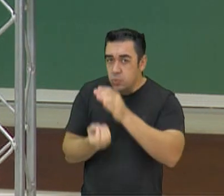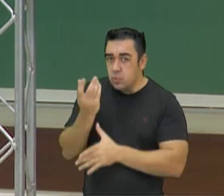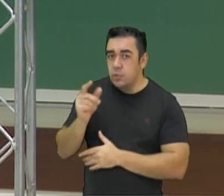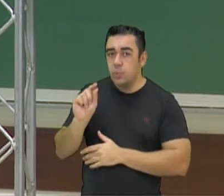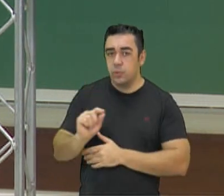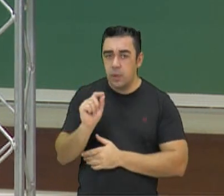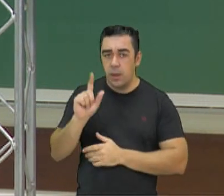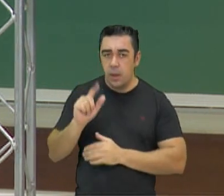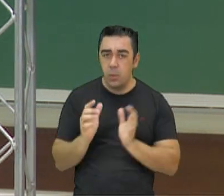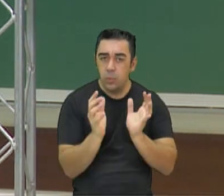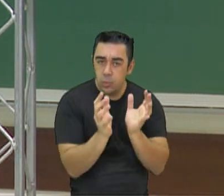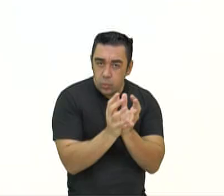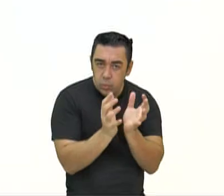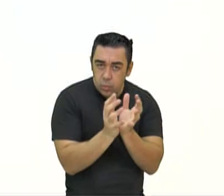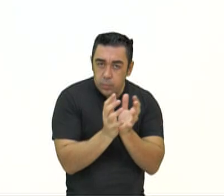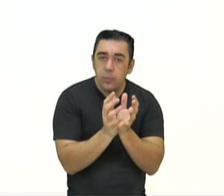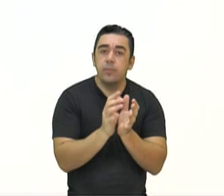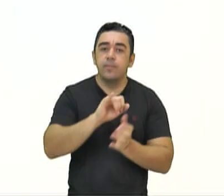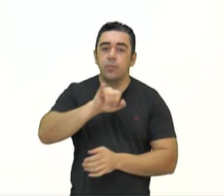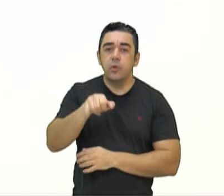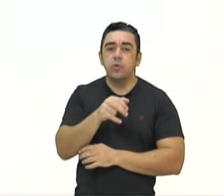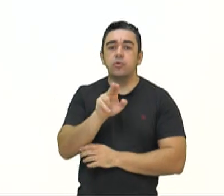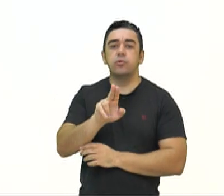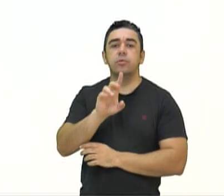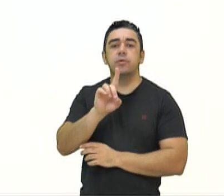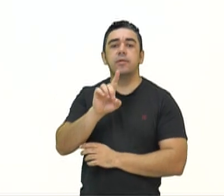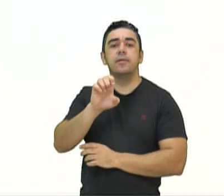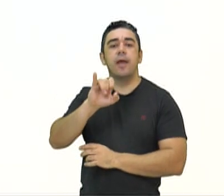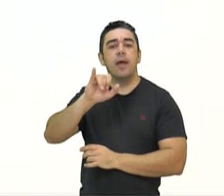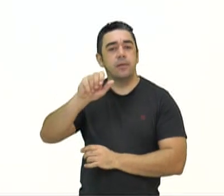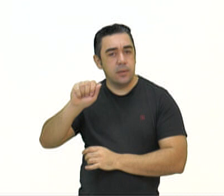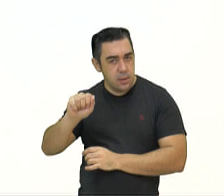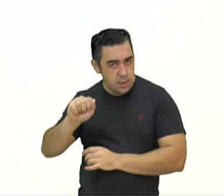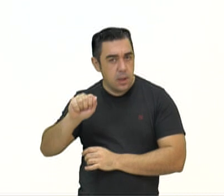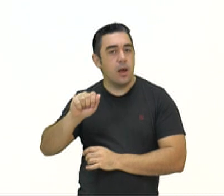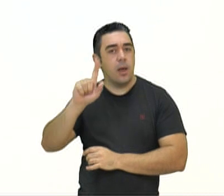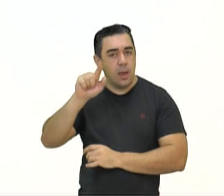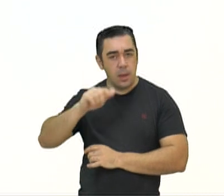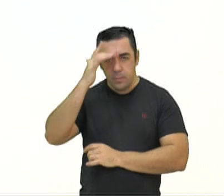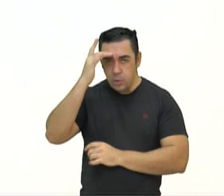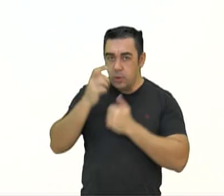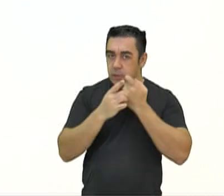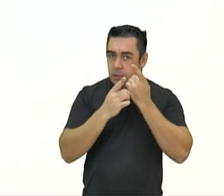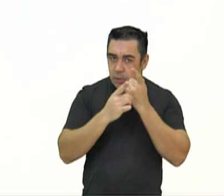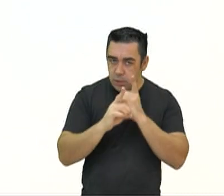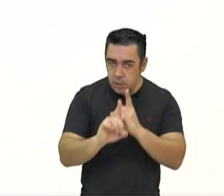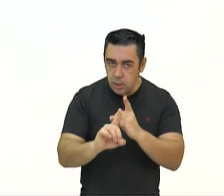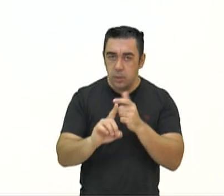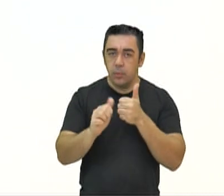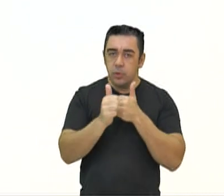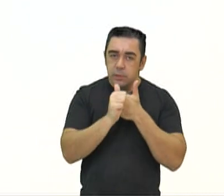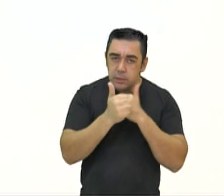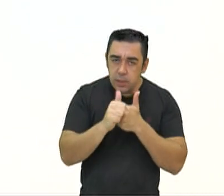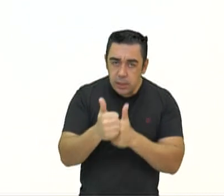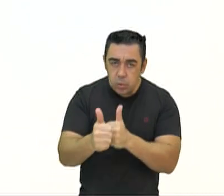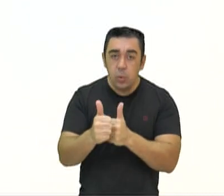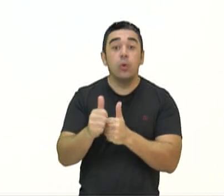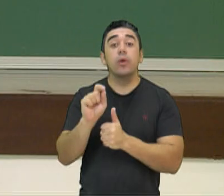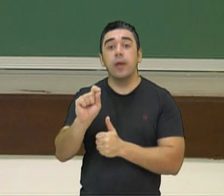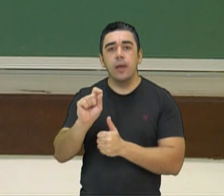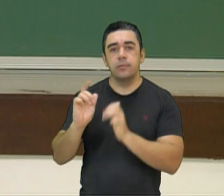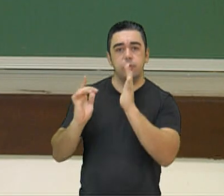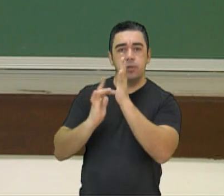de uma comunidade na Judéia, os seguidores, os discípulos, os cristãos, seguidores de Jesus